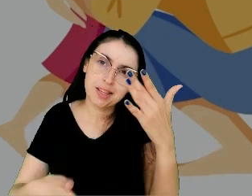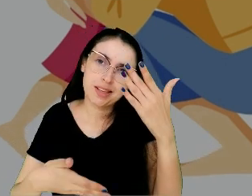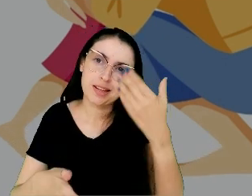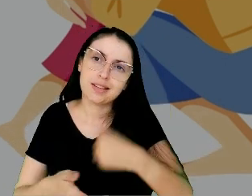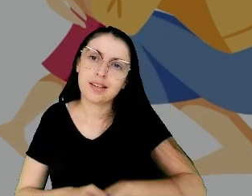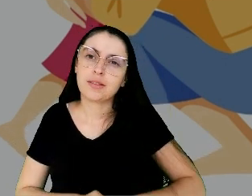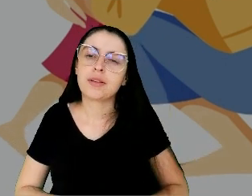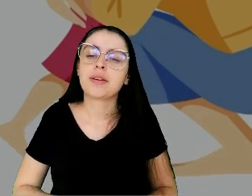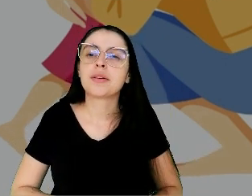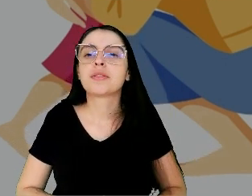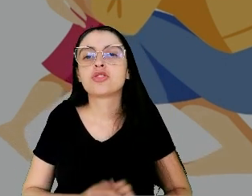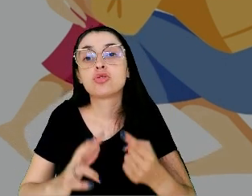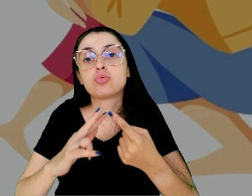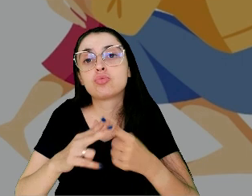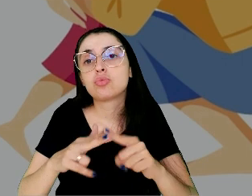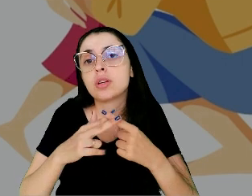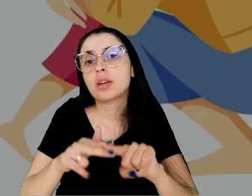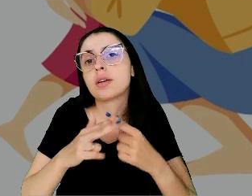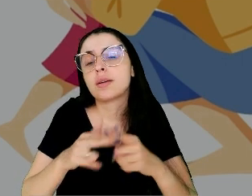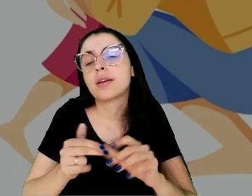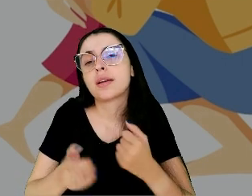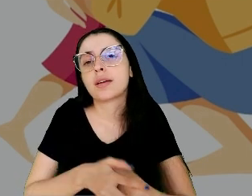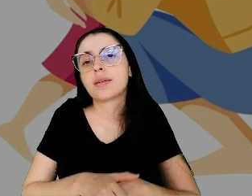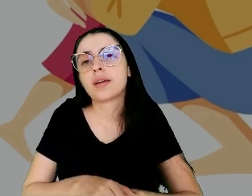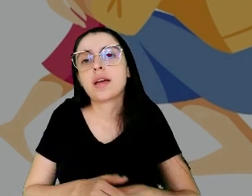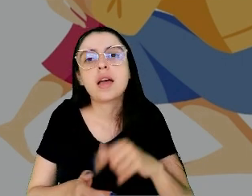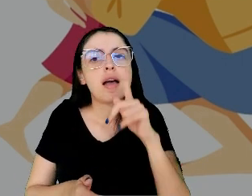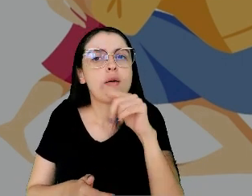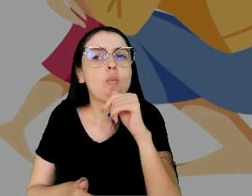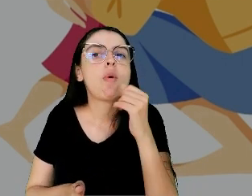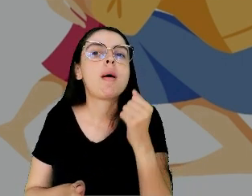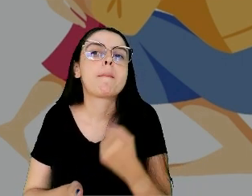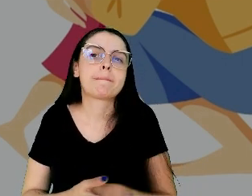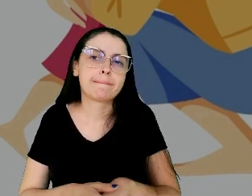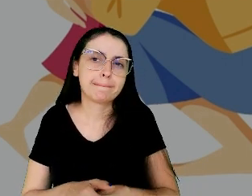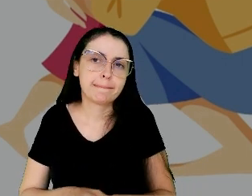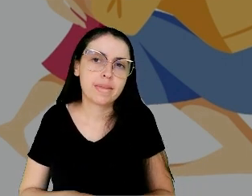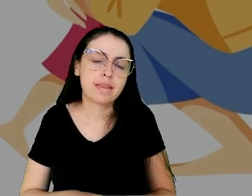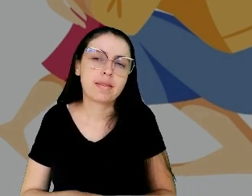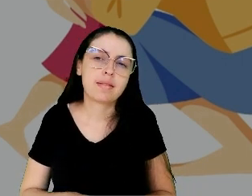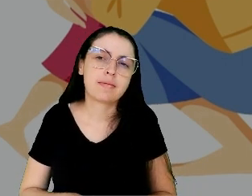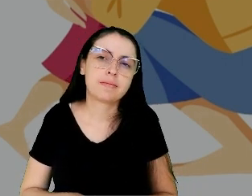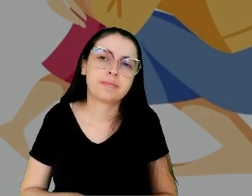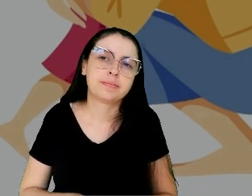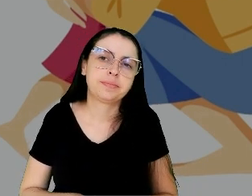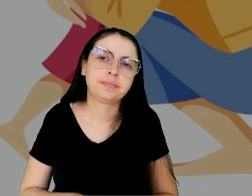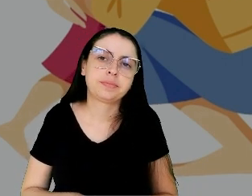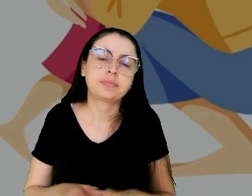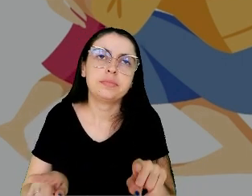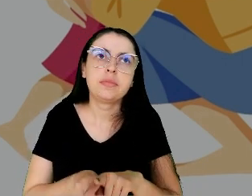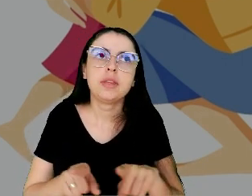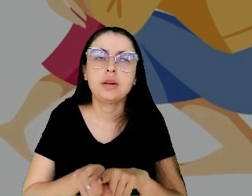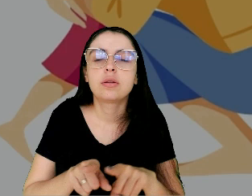da ferramenta digital Água Boa de Beber em inglês e também com as explicações